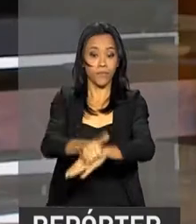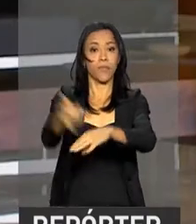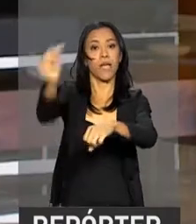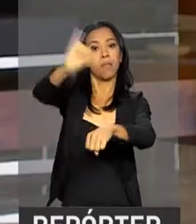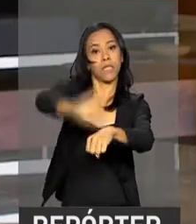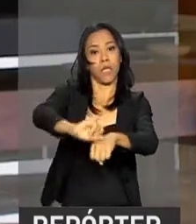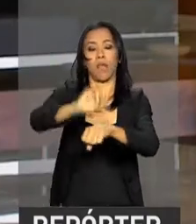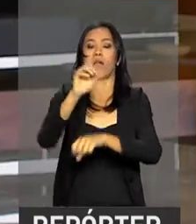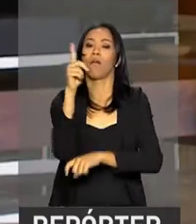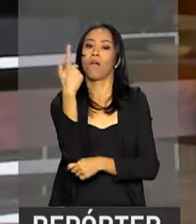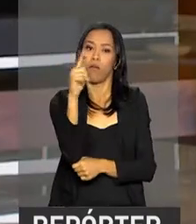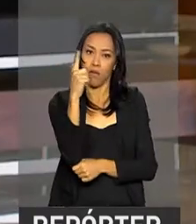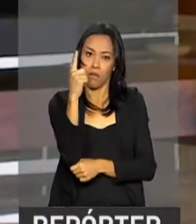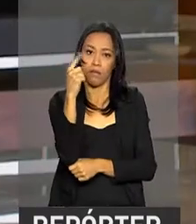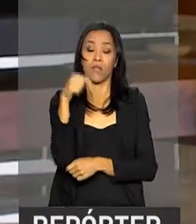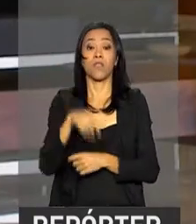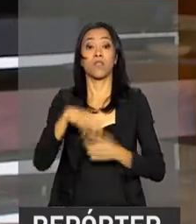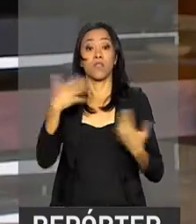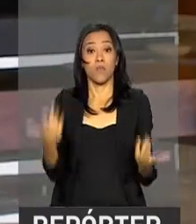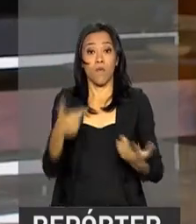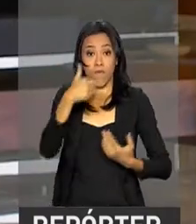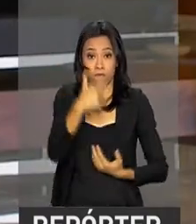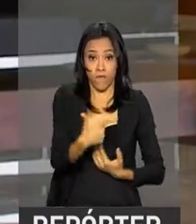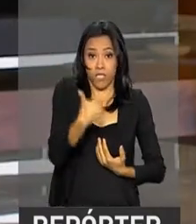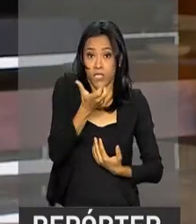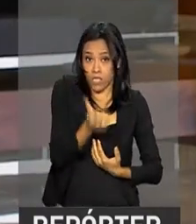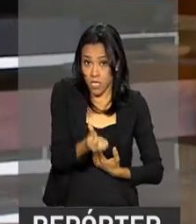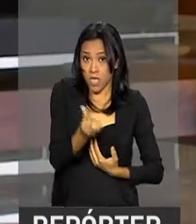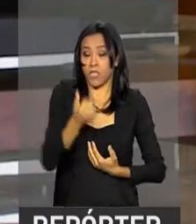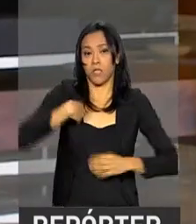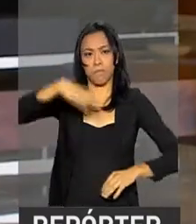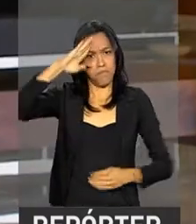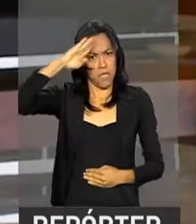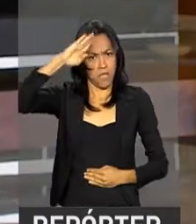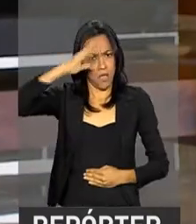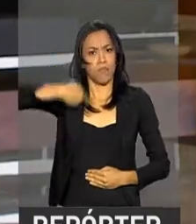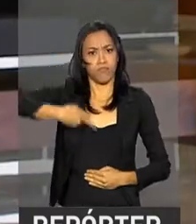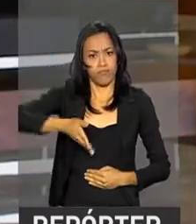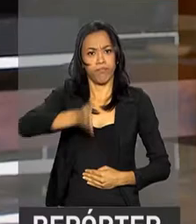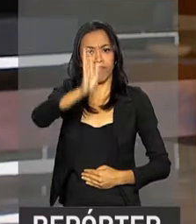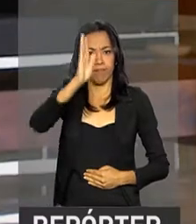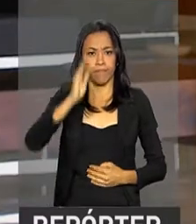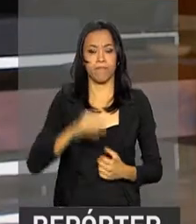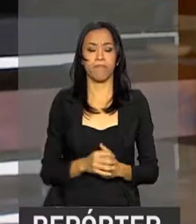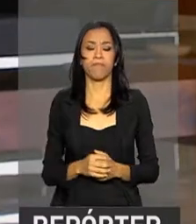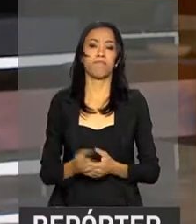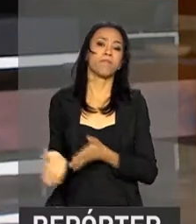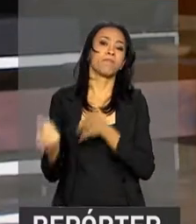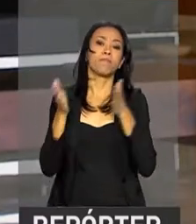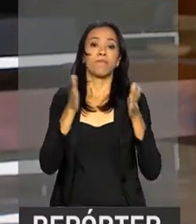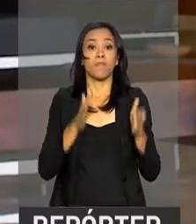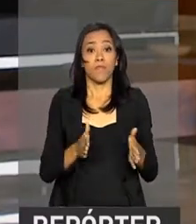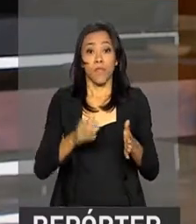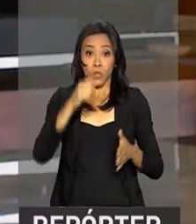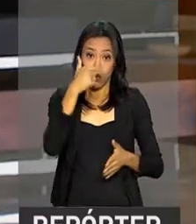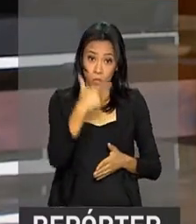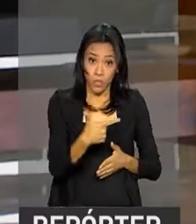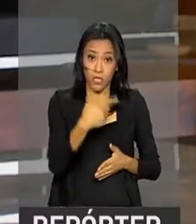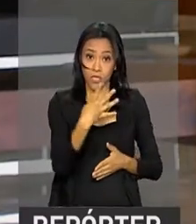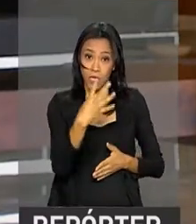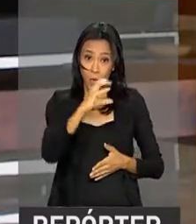dessa operação. 26 militares atuam nessa missão. Bom, com 240